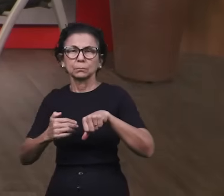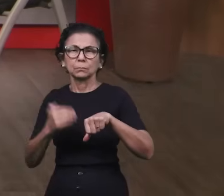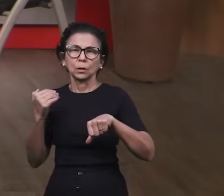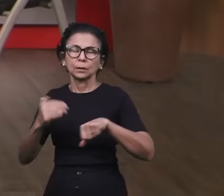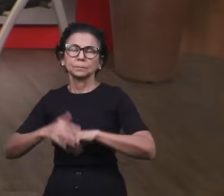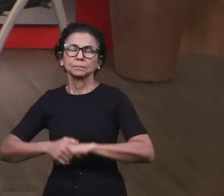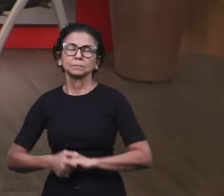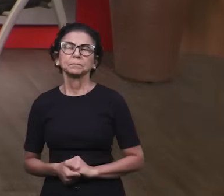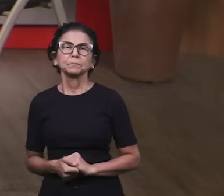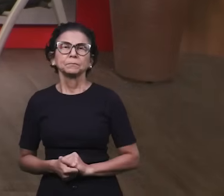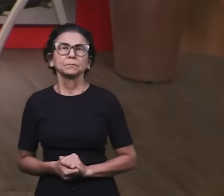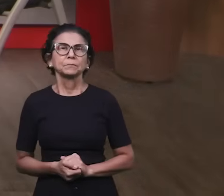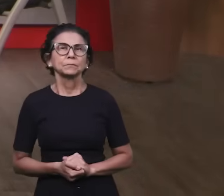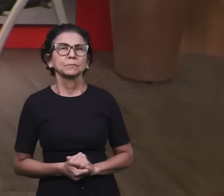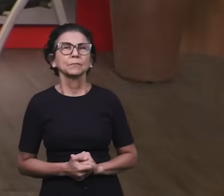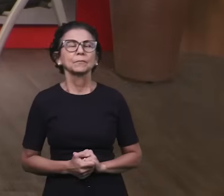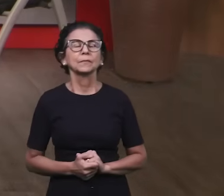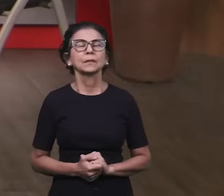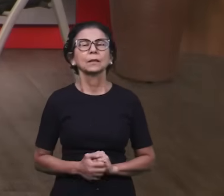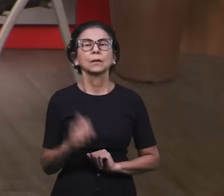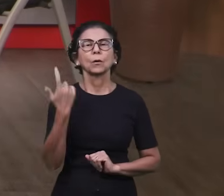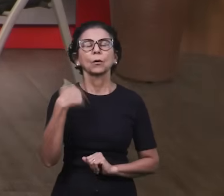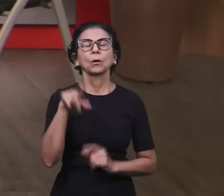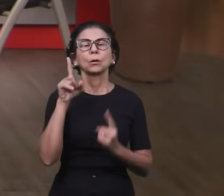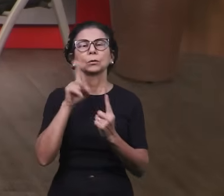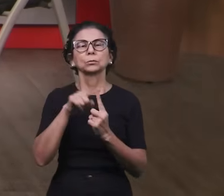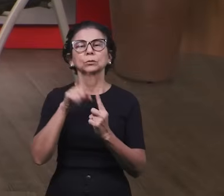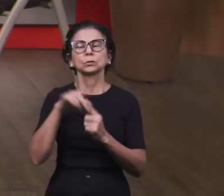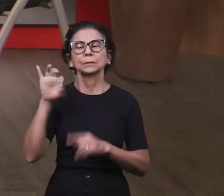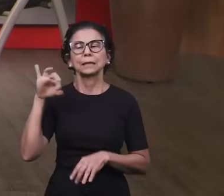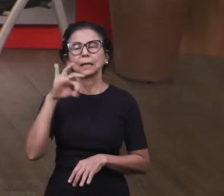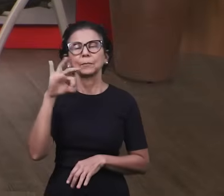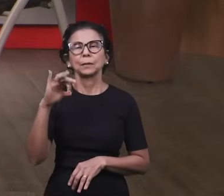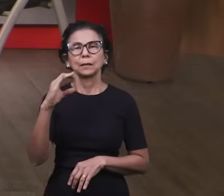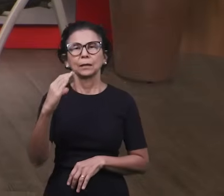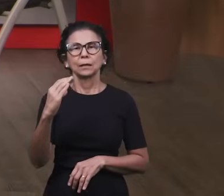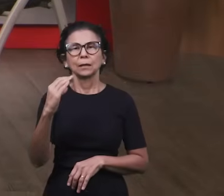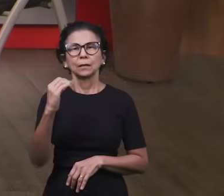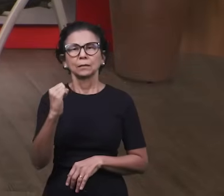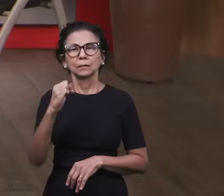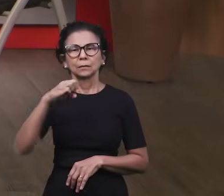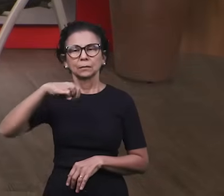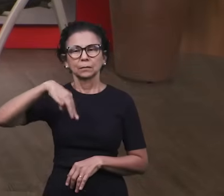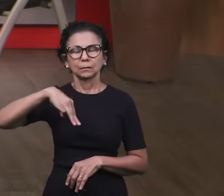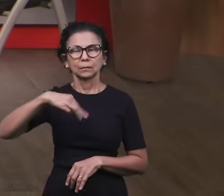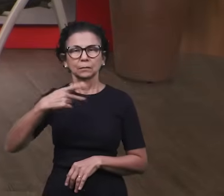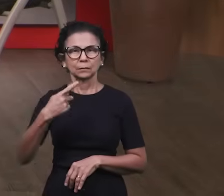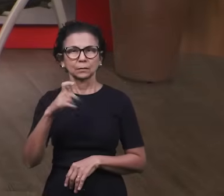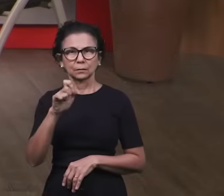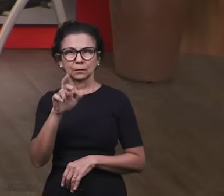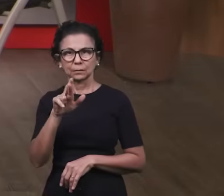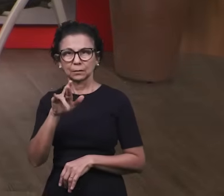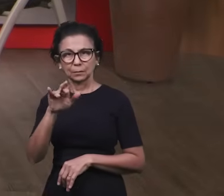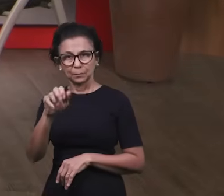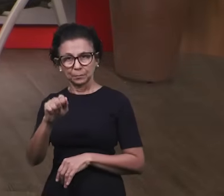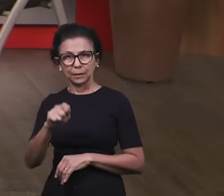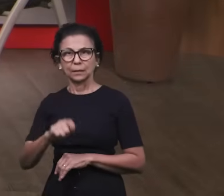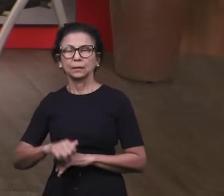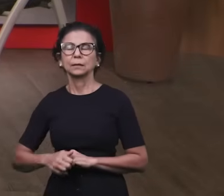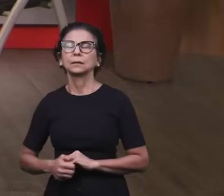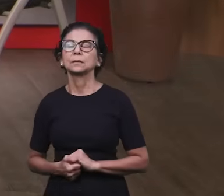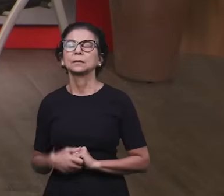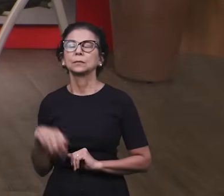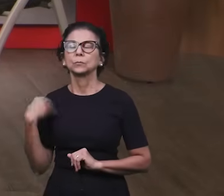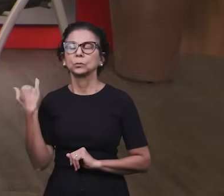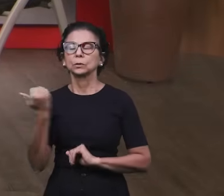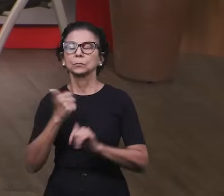não passa disso. Depende muito por que ela morre. É a quantidade de vezes que ela bate a asa, a distância que ela vai buscar. Quanto